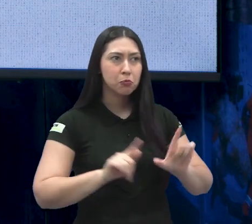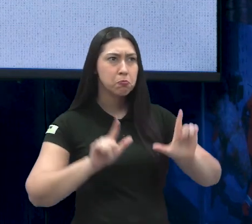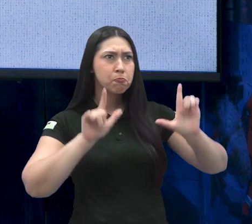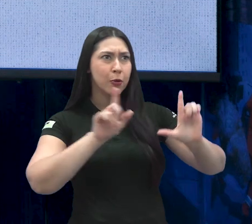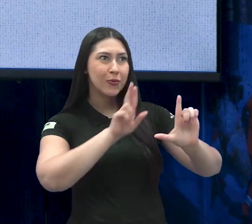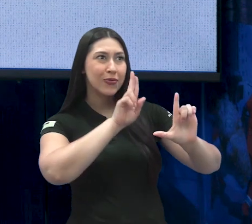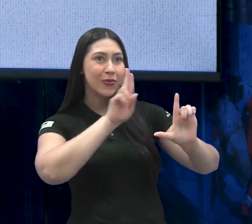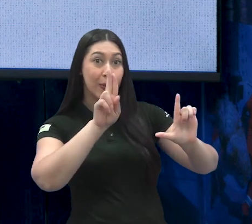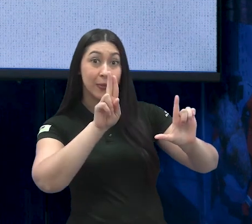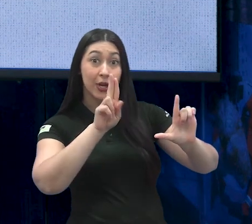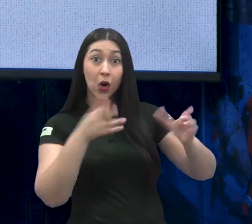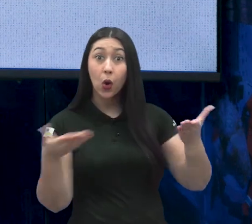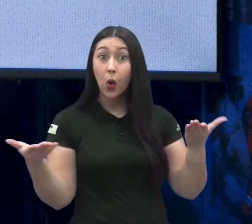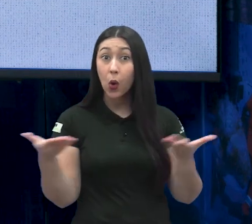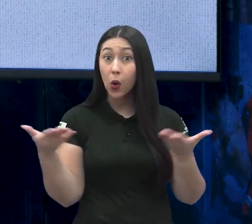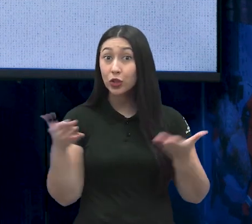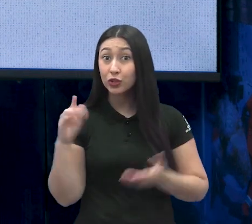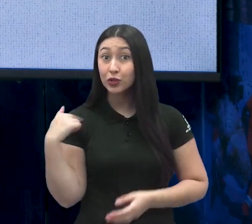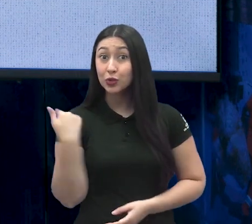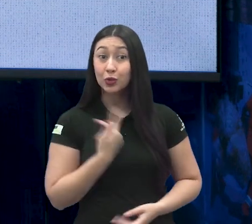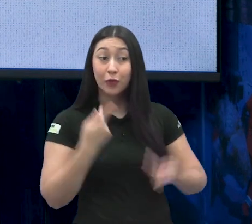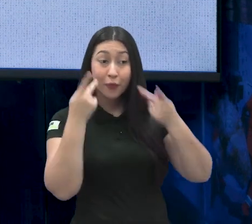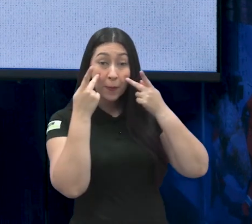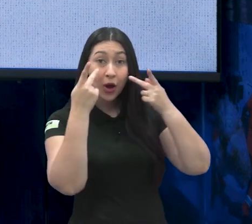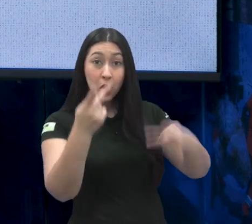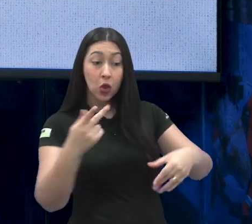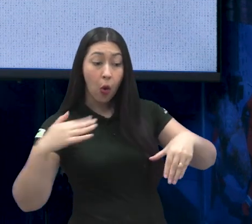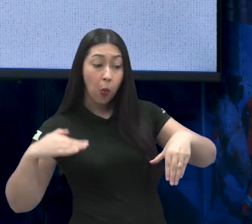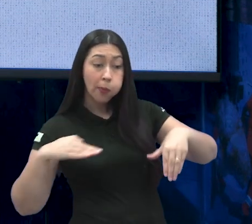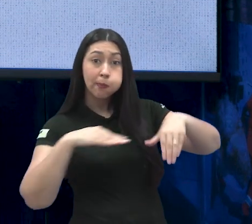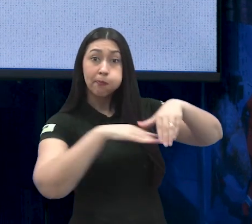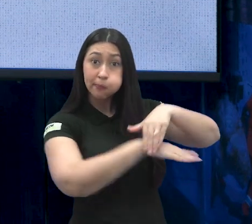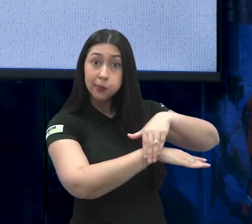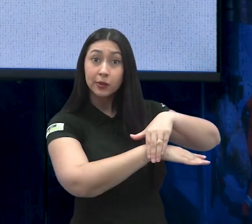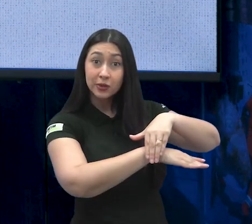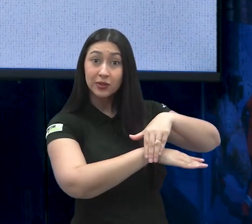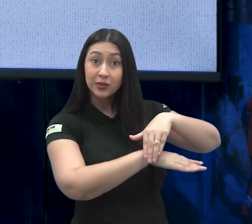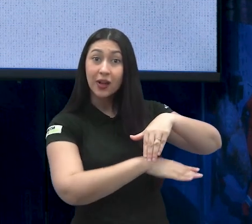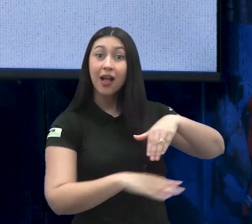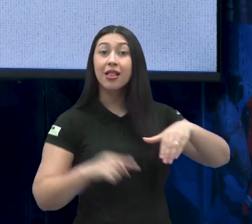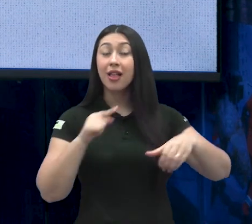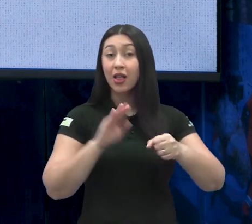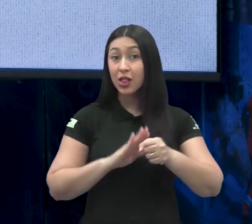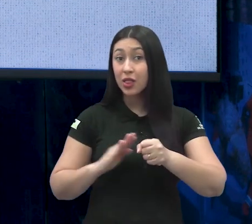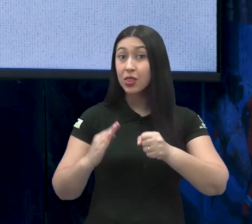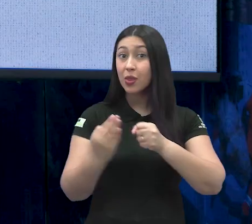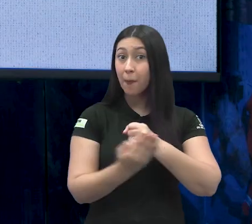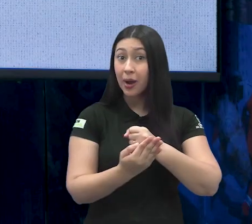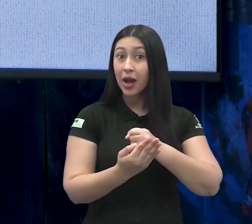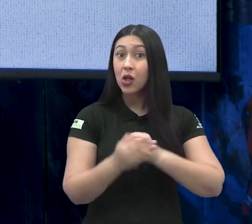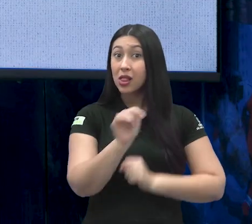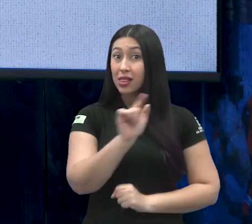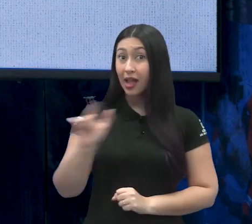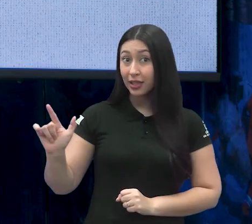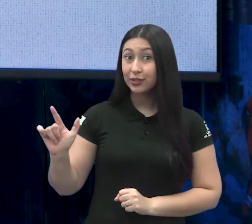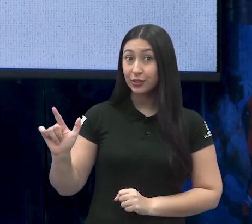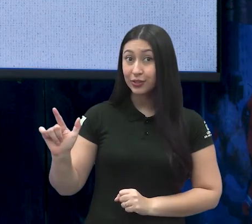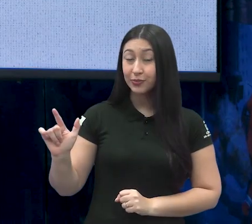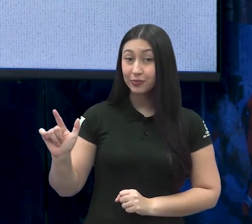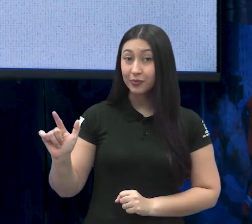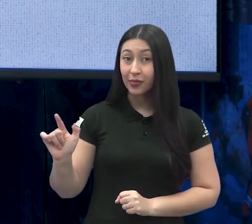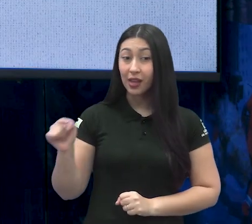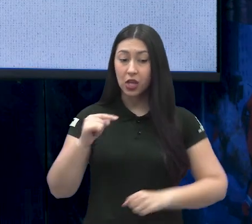Nesta edição, vamos até um túnel que liga a Avenida Tancredo Neves com a Estrada do Cajuru, na zona leste de São